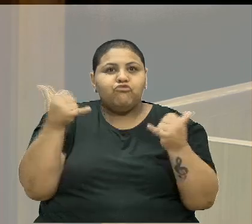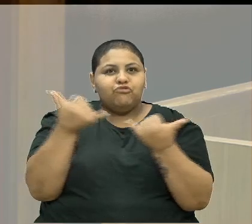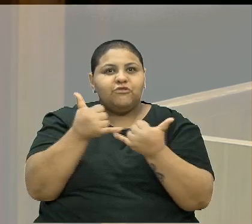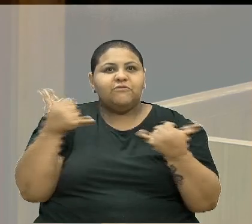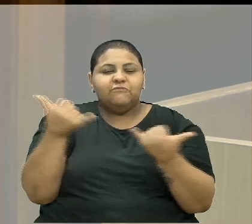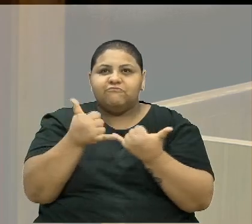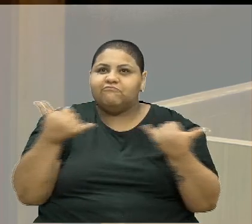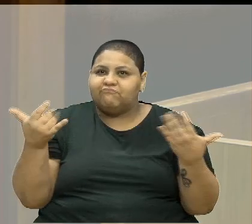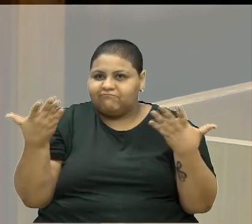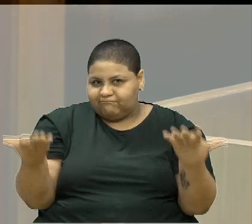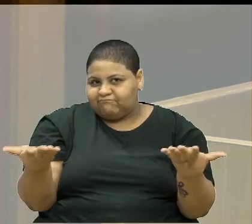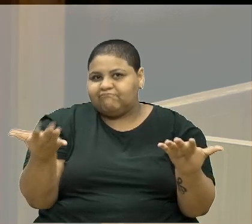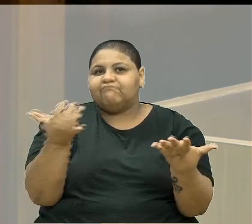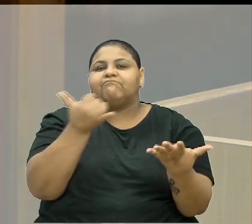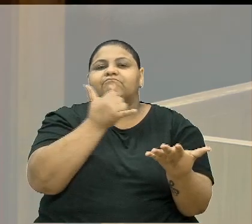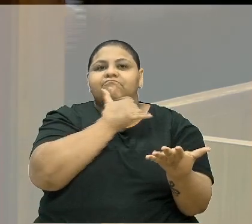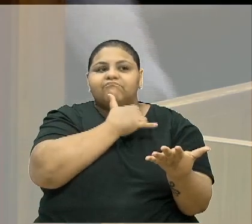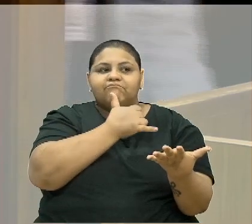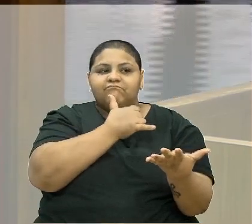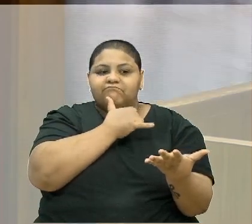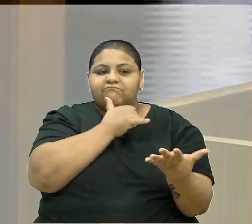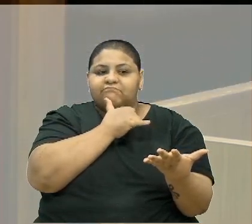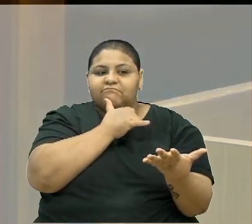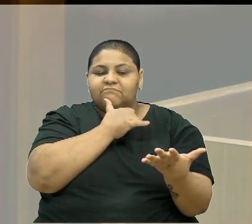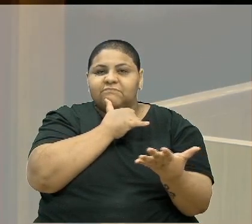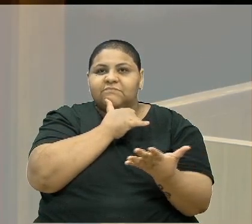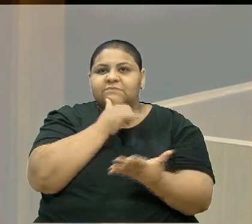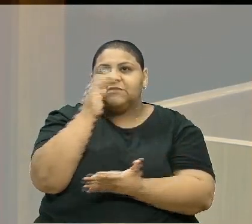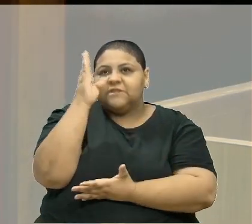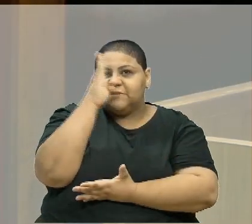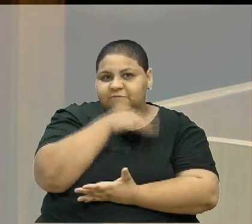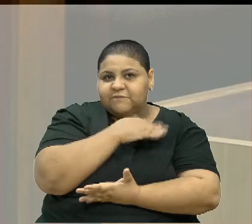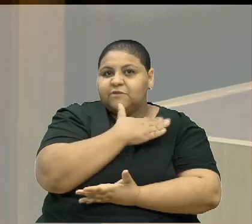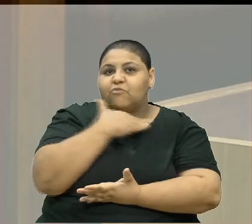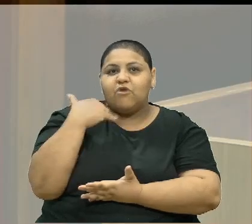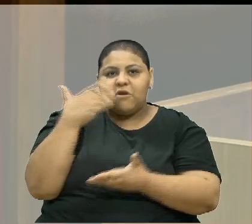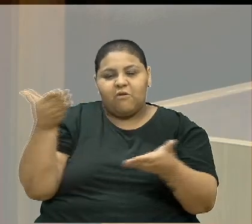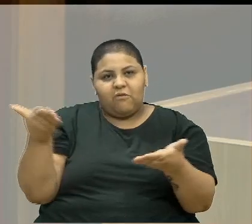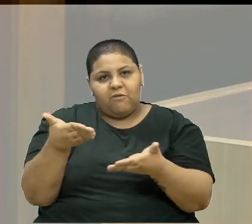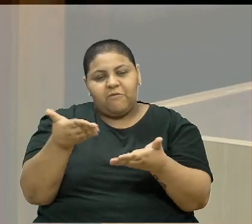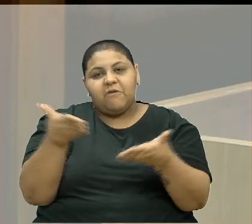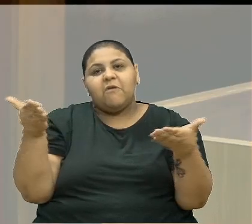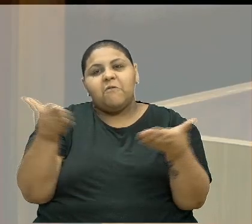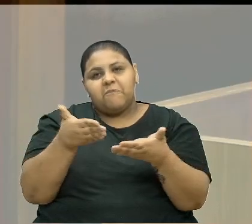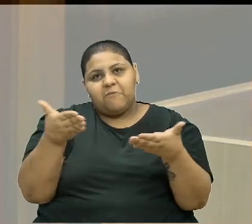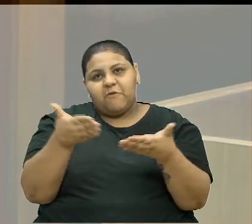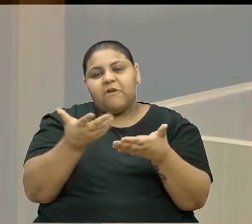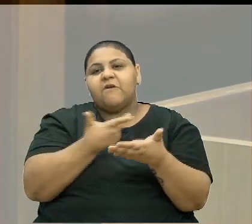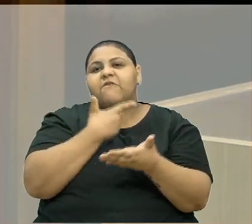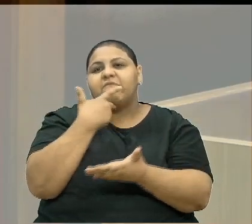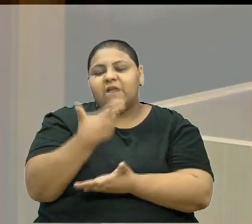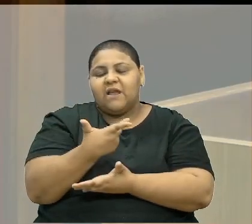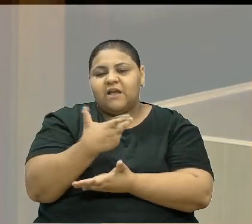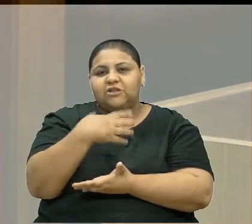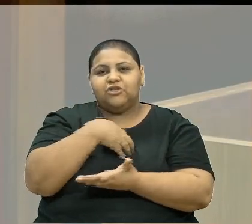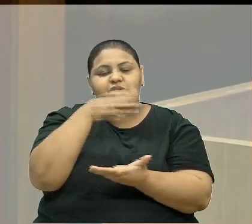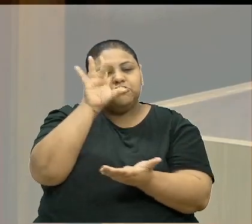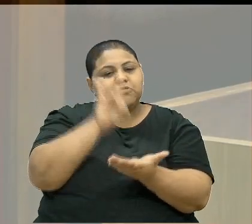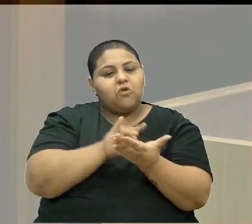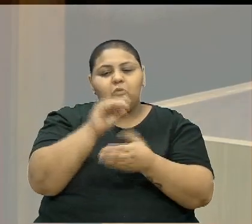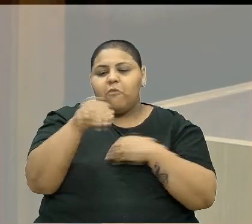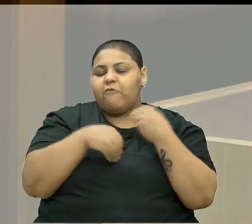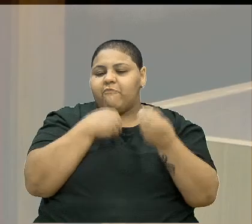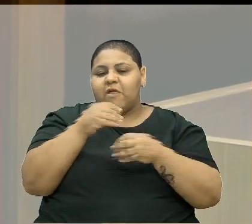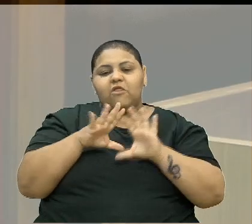que infelizmente estava mal e acabou de nos deixar. Então queria deixar registrado aqui os meus sentimentos